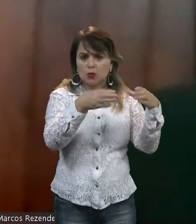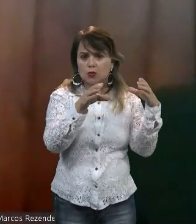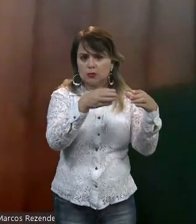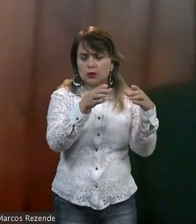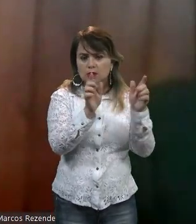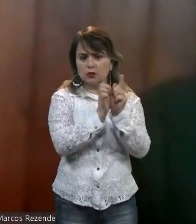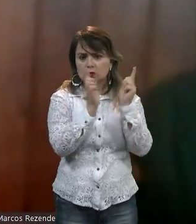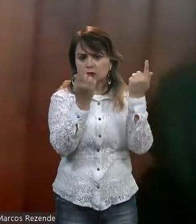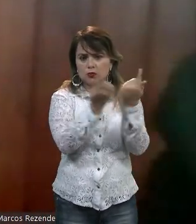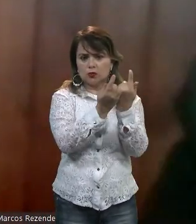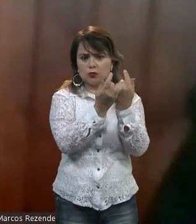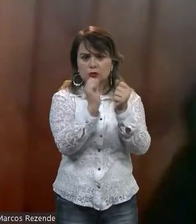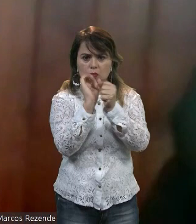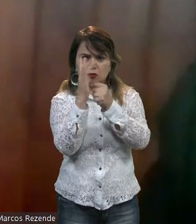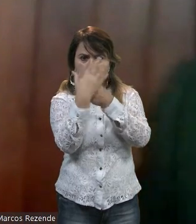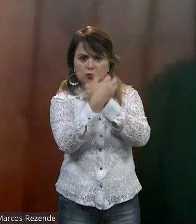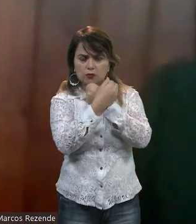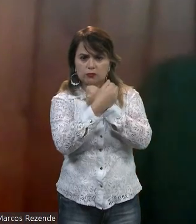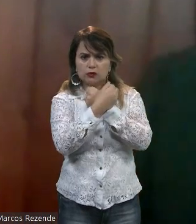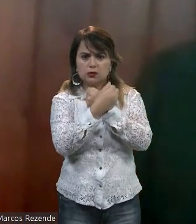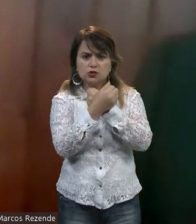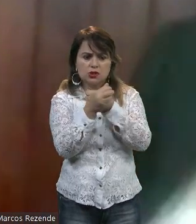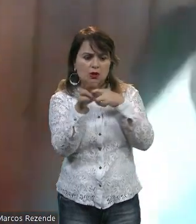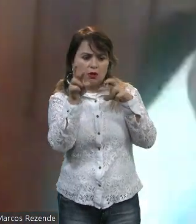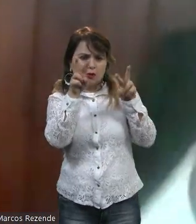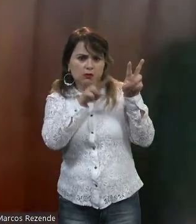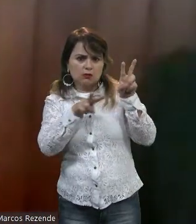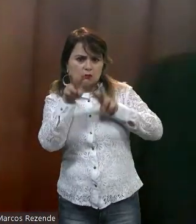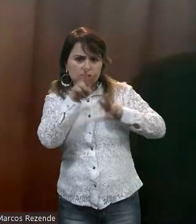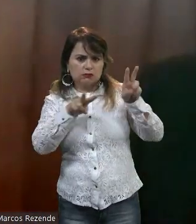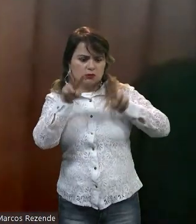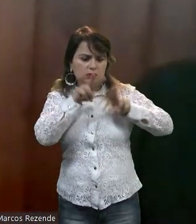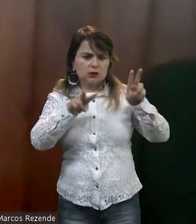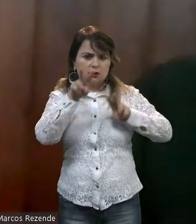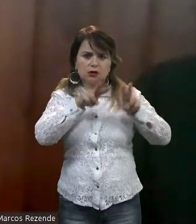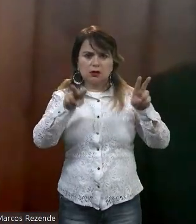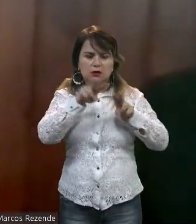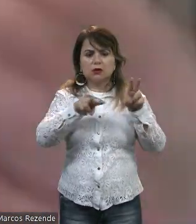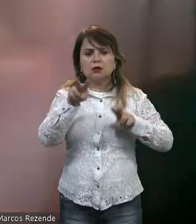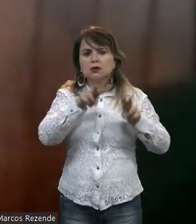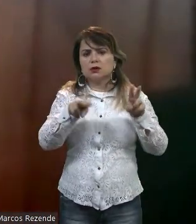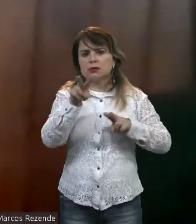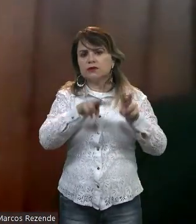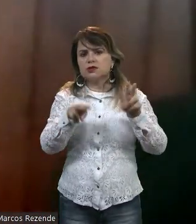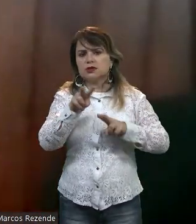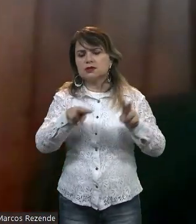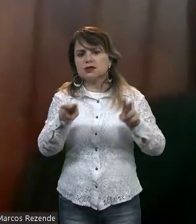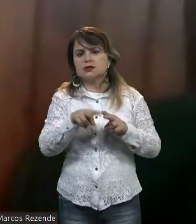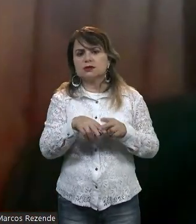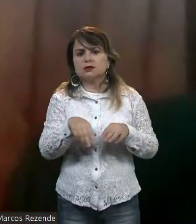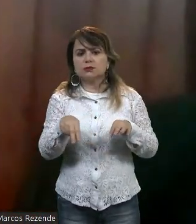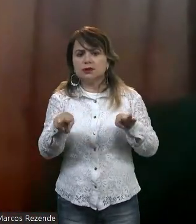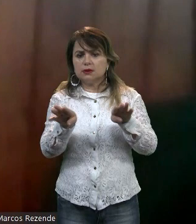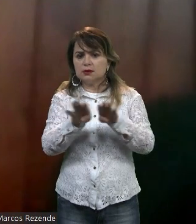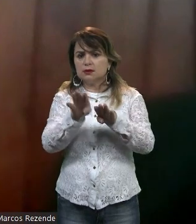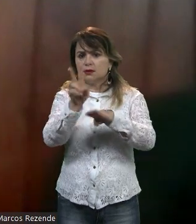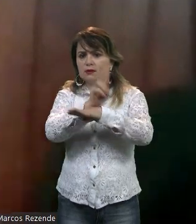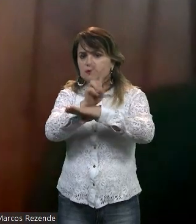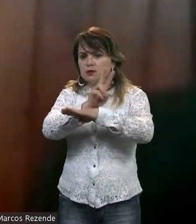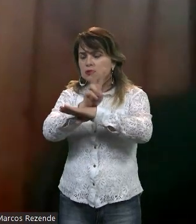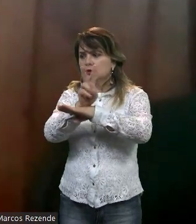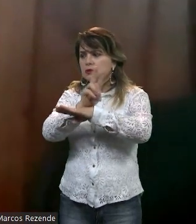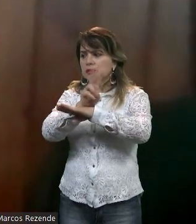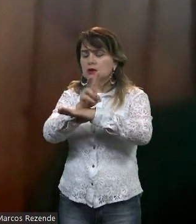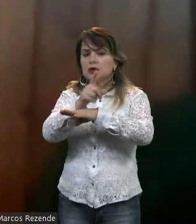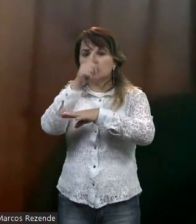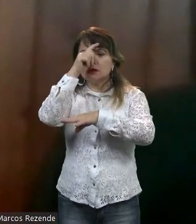do nosso município. Se nós tivermos uma verticalização, que a vigilância epidemiológica, que os hospitais,